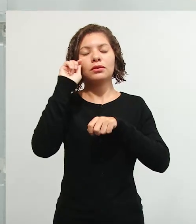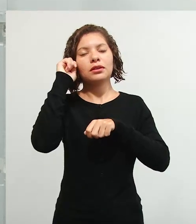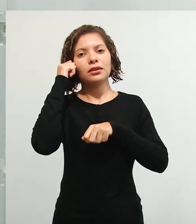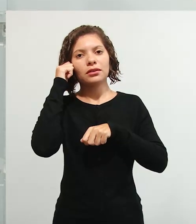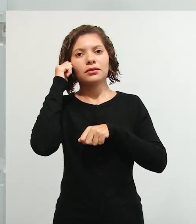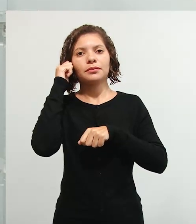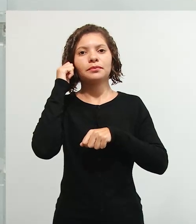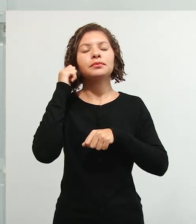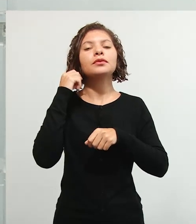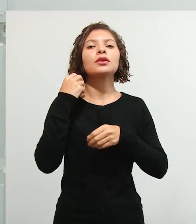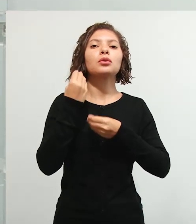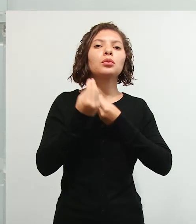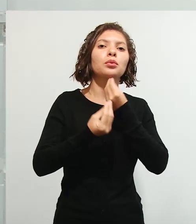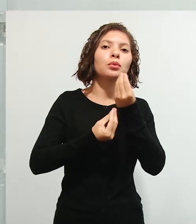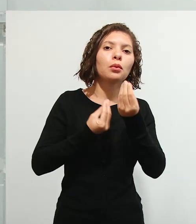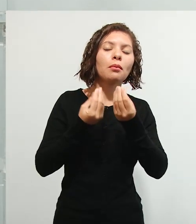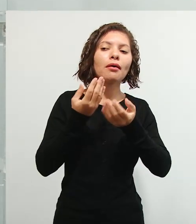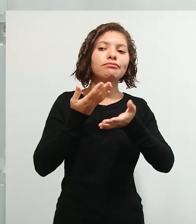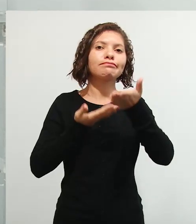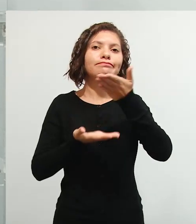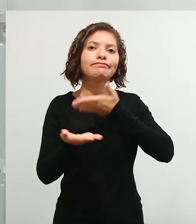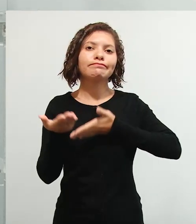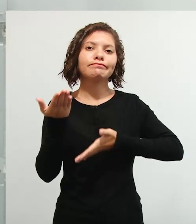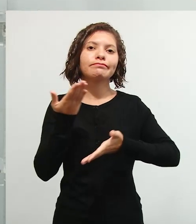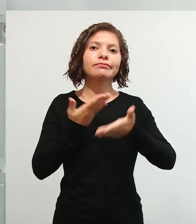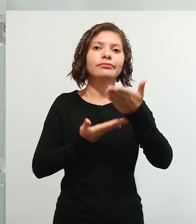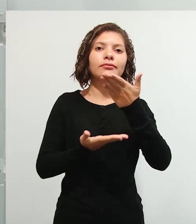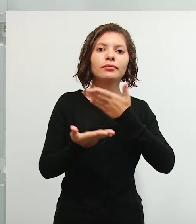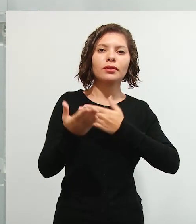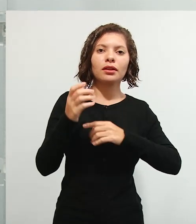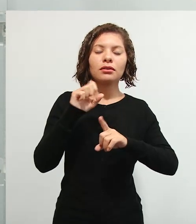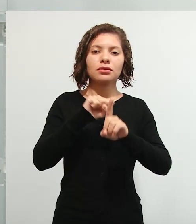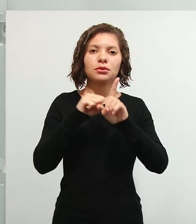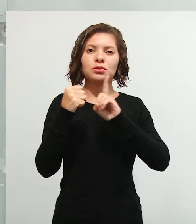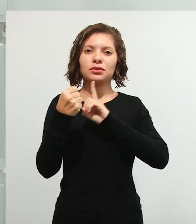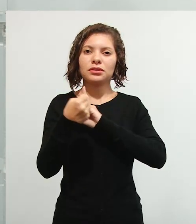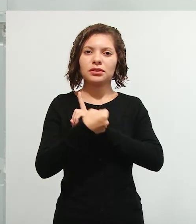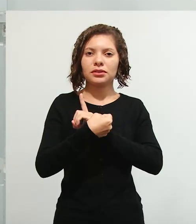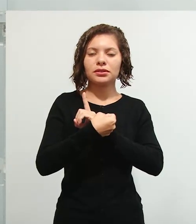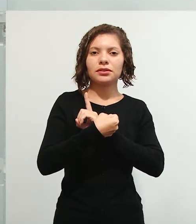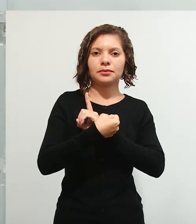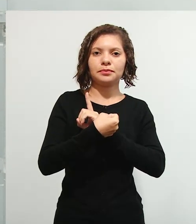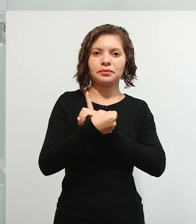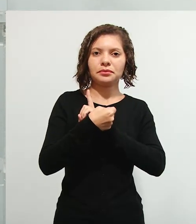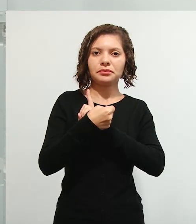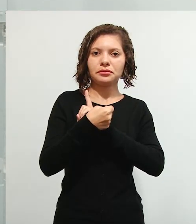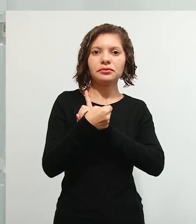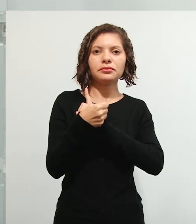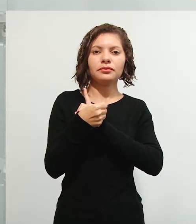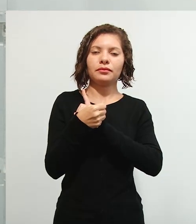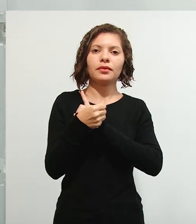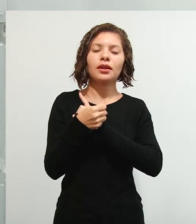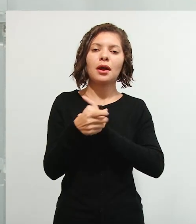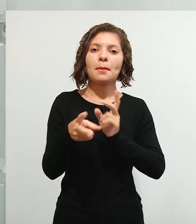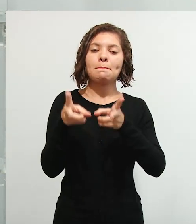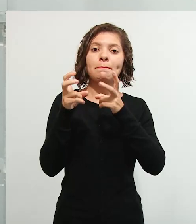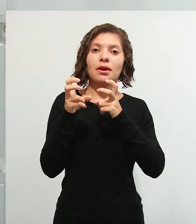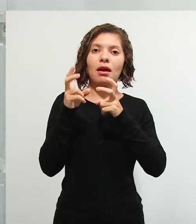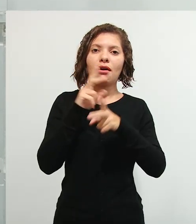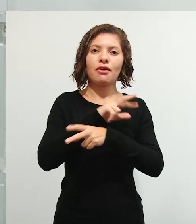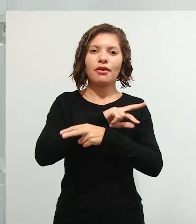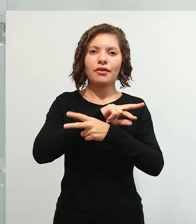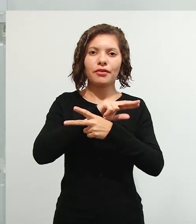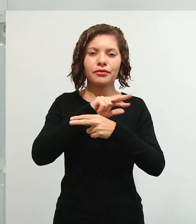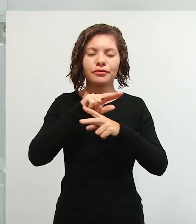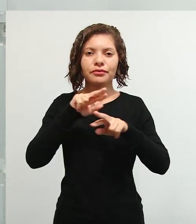relações raciais na sociedade brasileira, elas expressam diferentes formas de racismo, o que nós